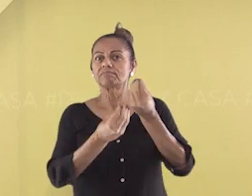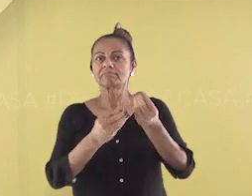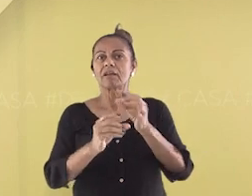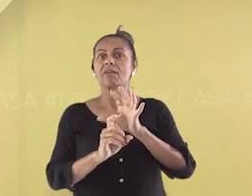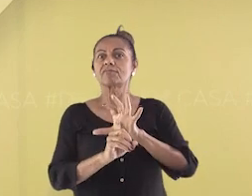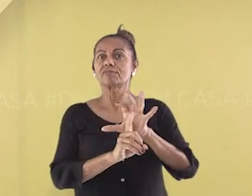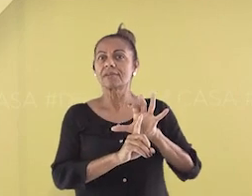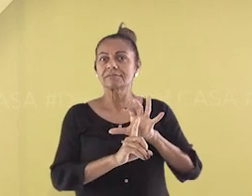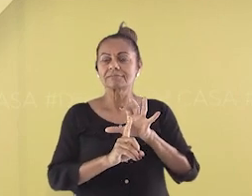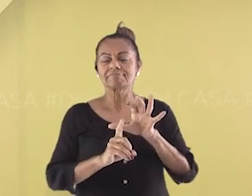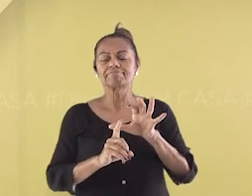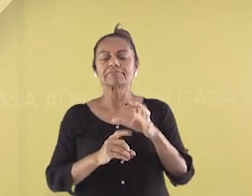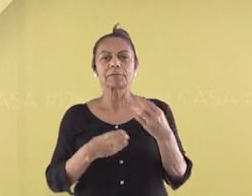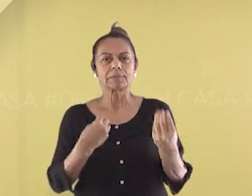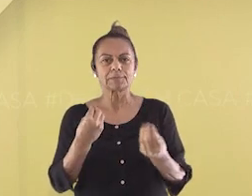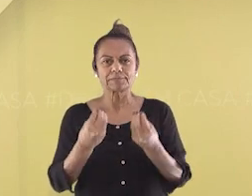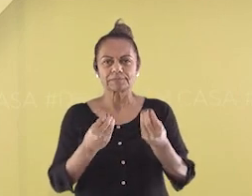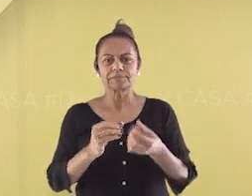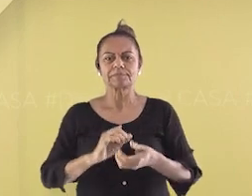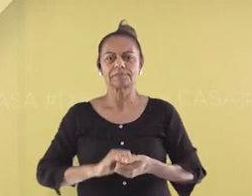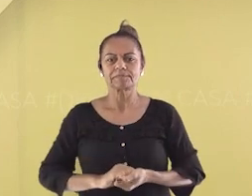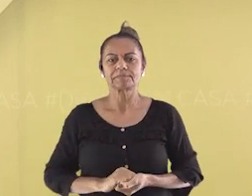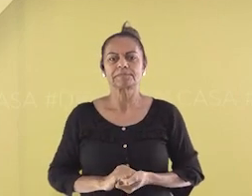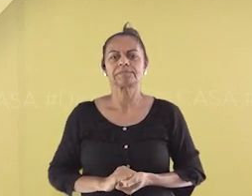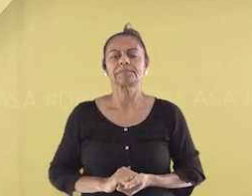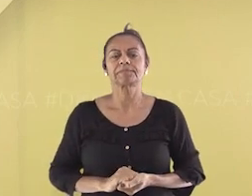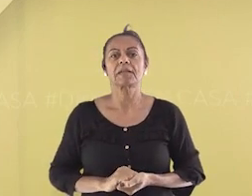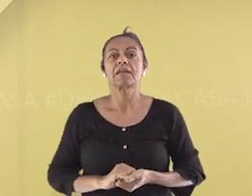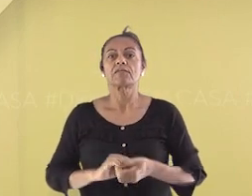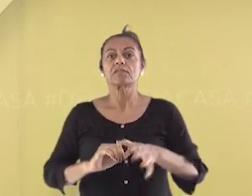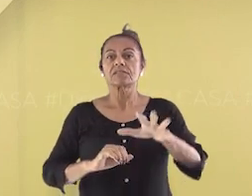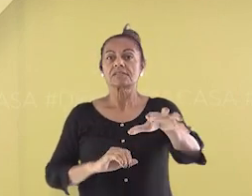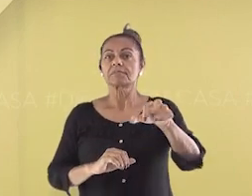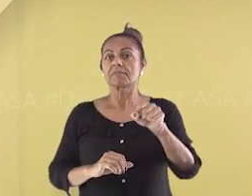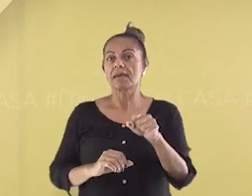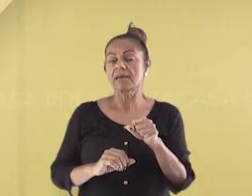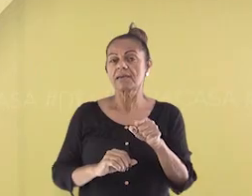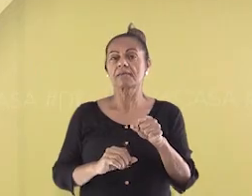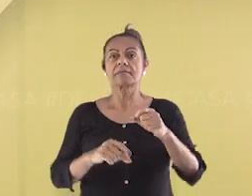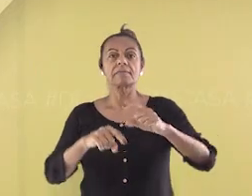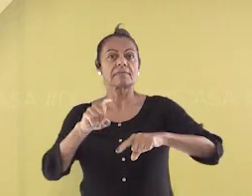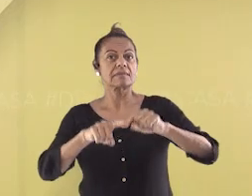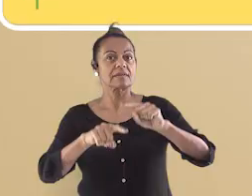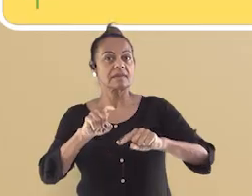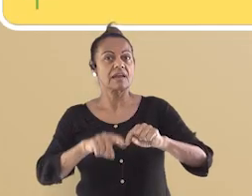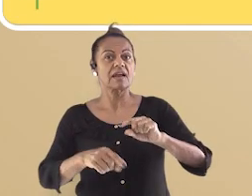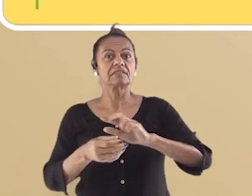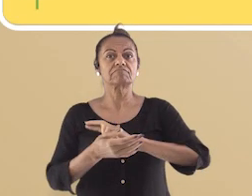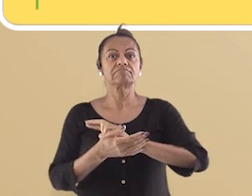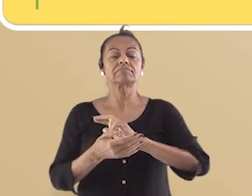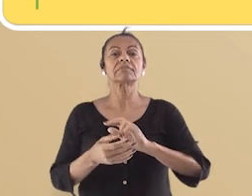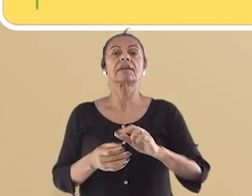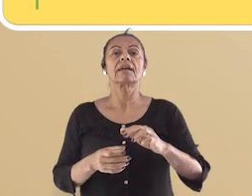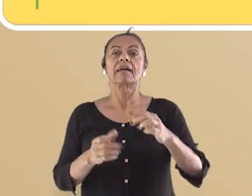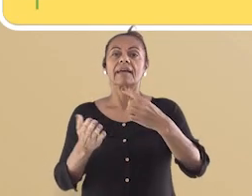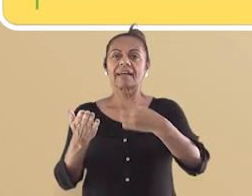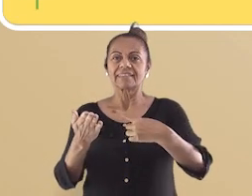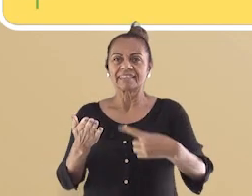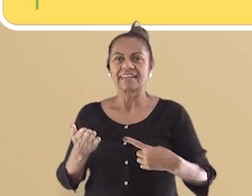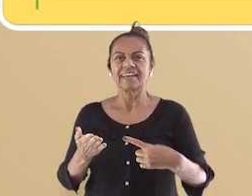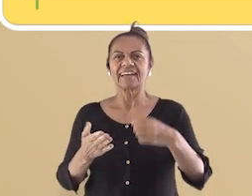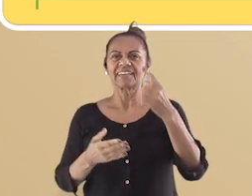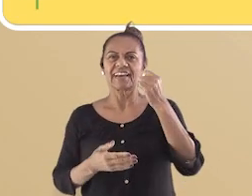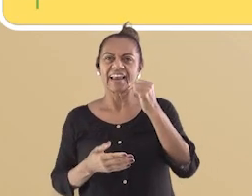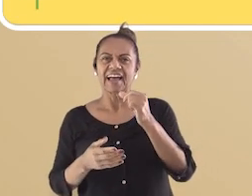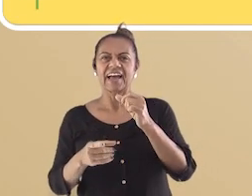Enquanto dou o recado, pegue o seu material a ser utilizado na aula, caderno, lápis e borracha. Aos professores e